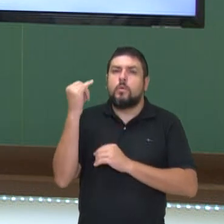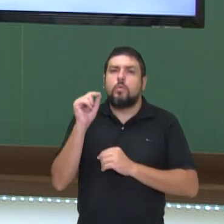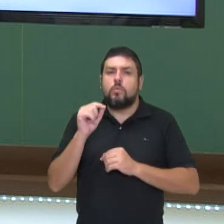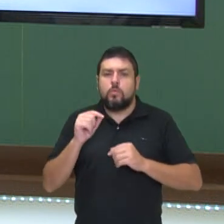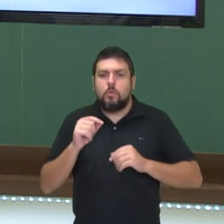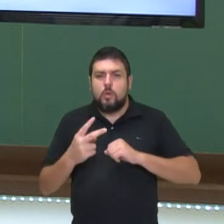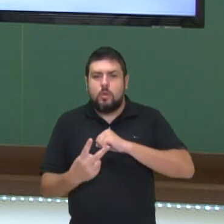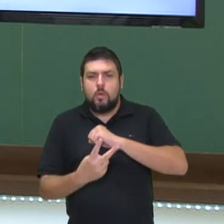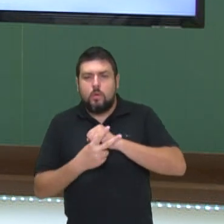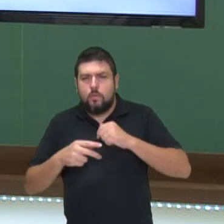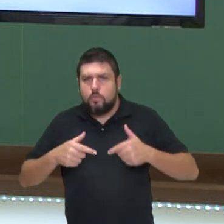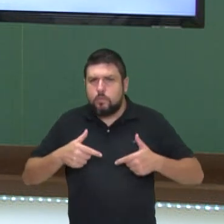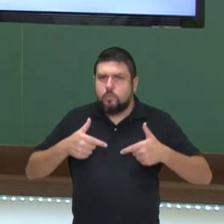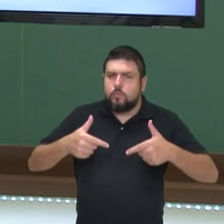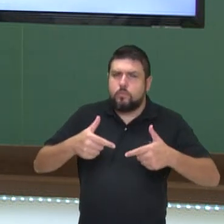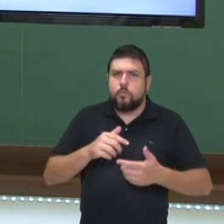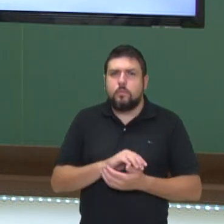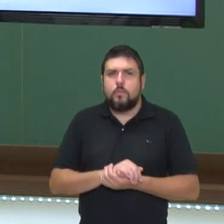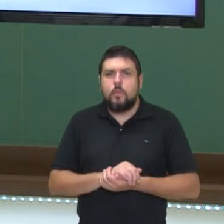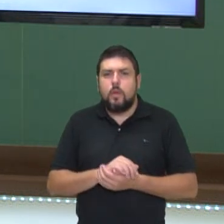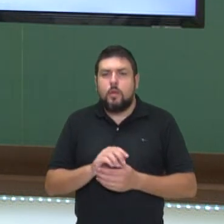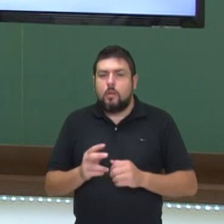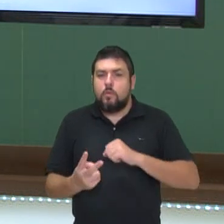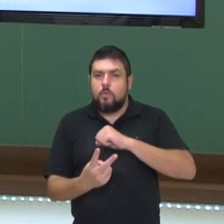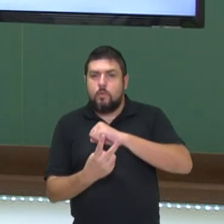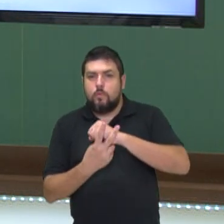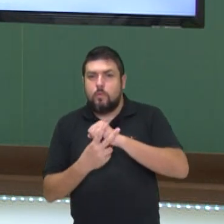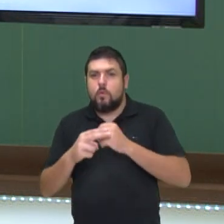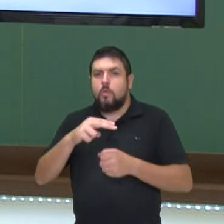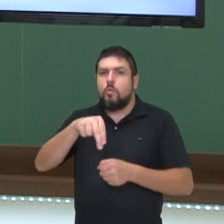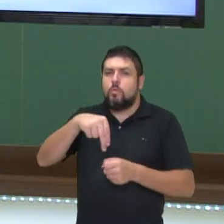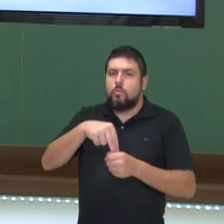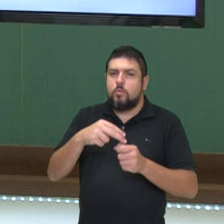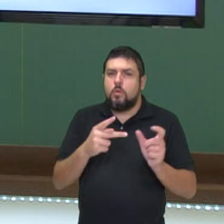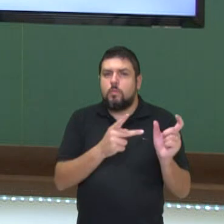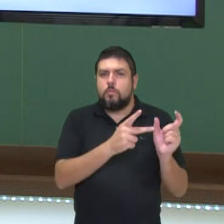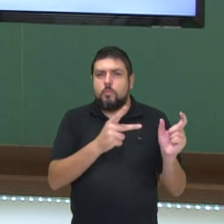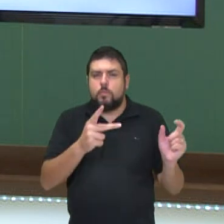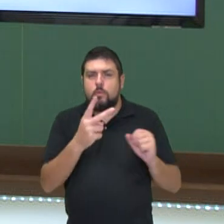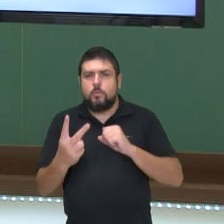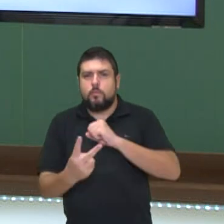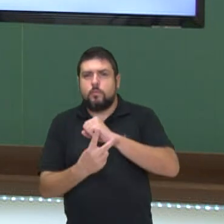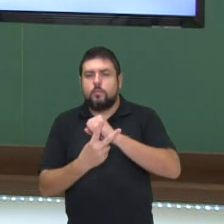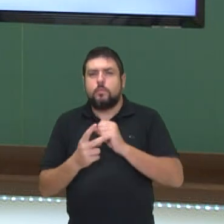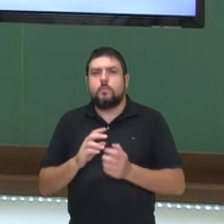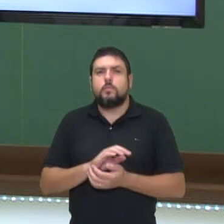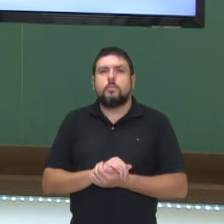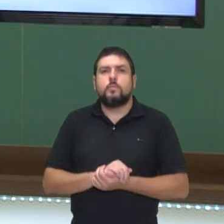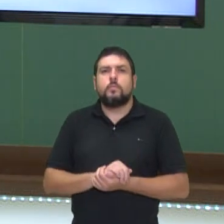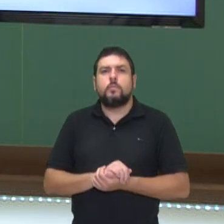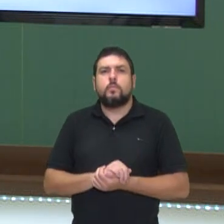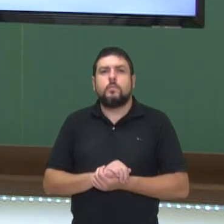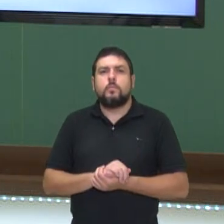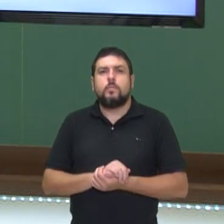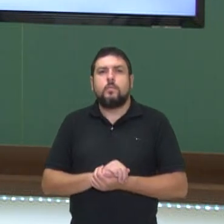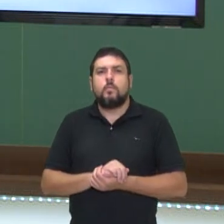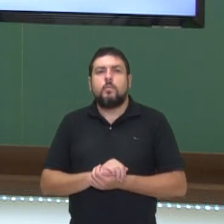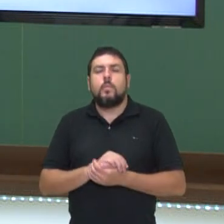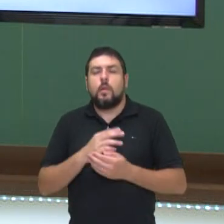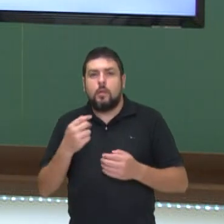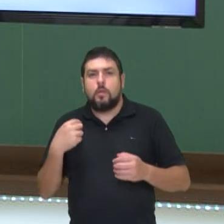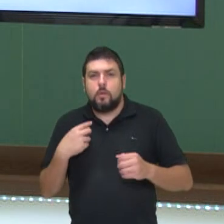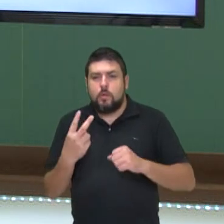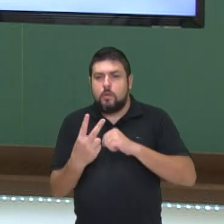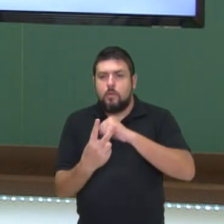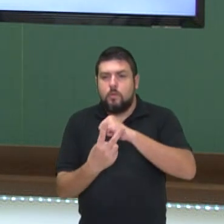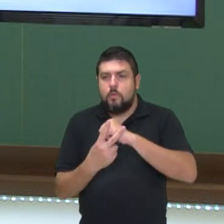o verbo é o núcleo e temos um predicado verbal. Juntando os dois, nós conseguimos construir um predicado verbo